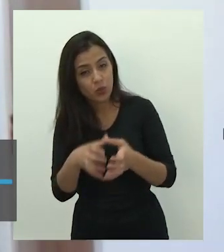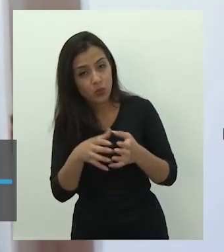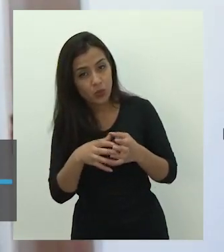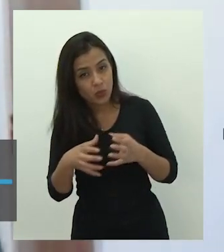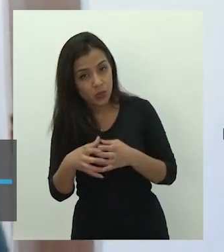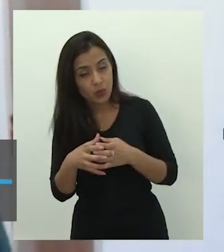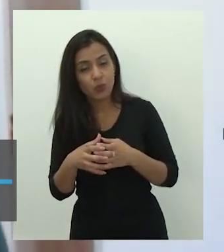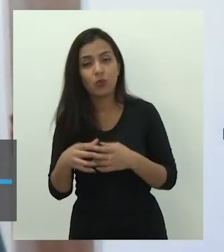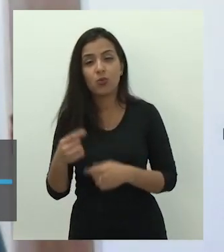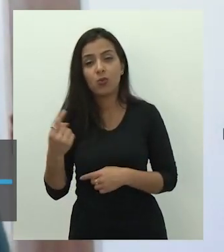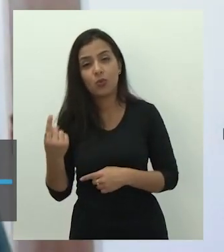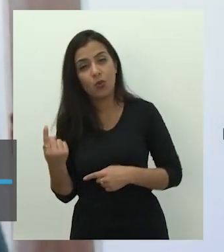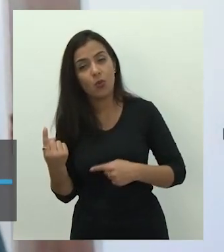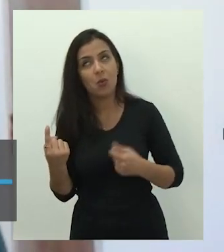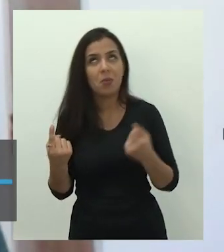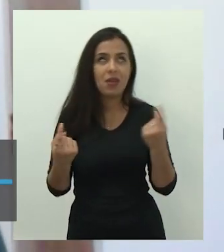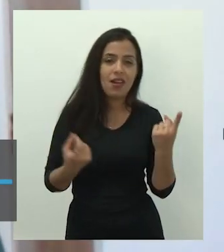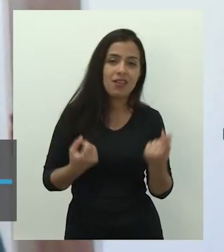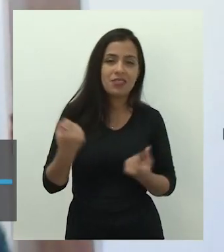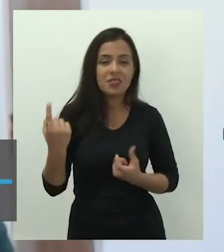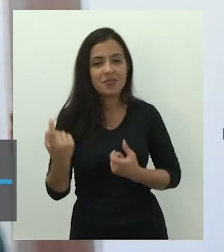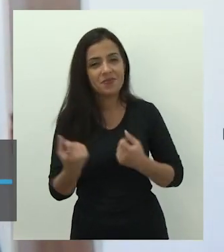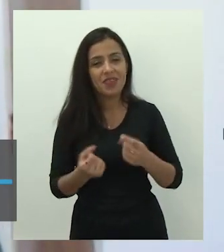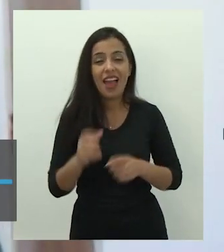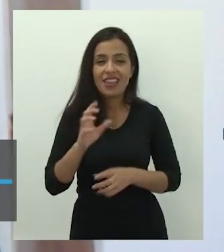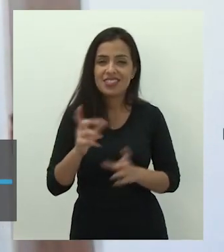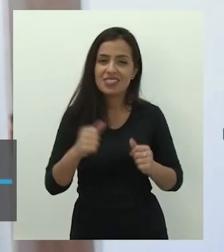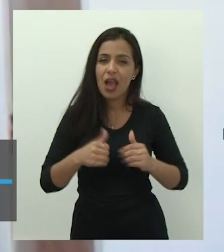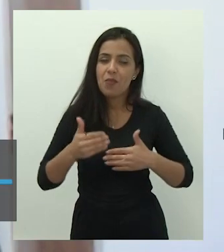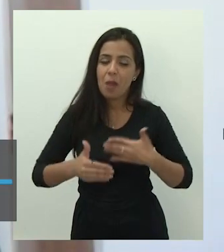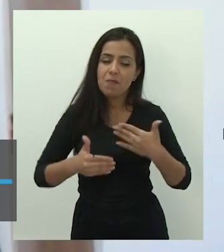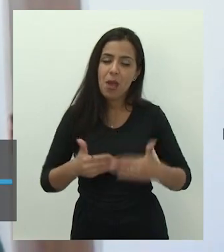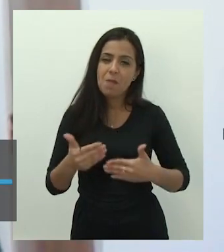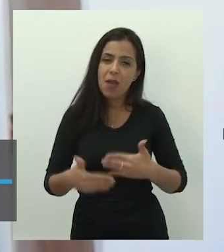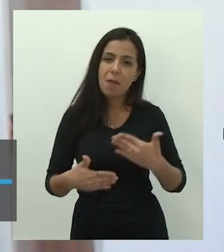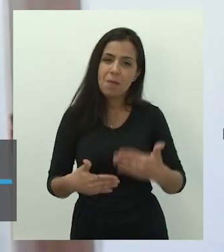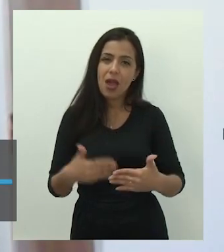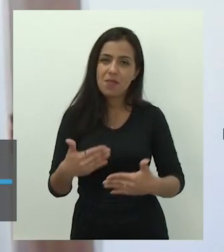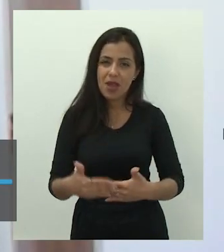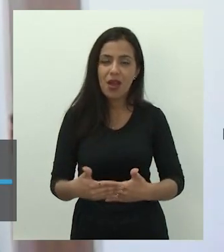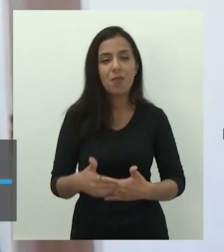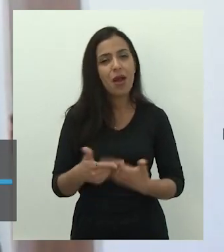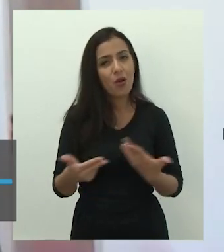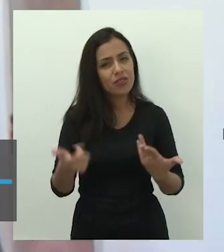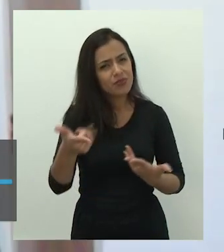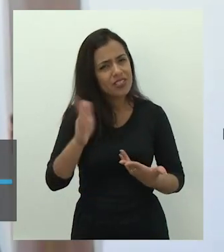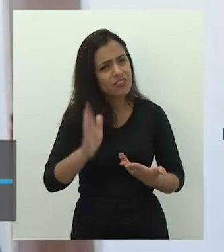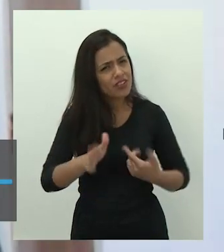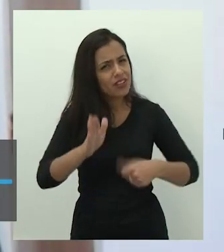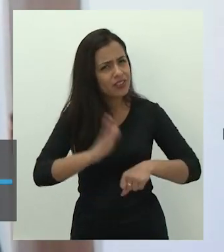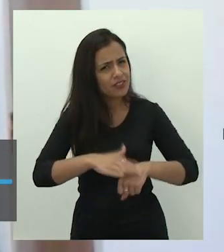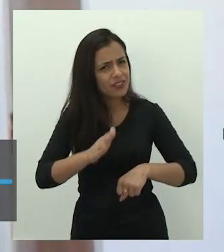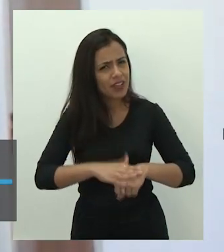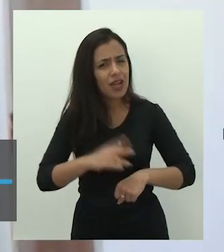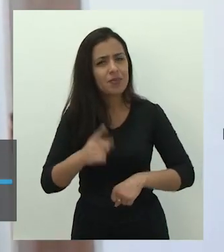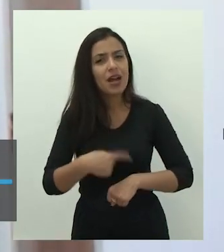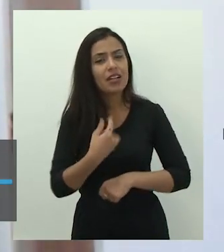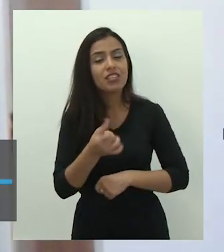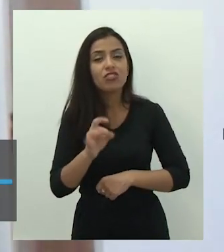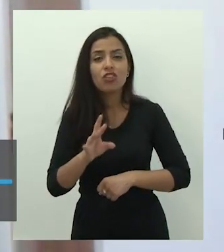de uma, um pouco menos, e assim a gente vai seguindo, e é um trabalho que vocês já fazem, mas que a gente só está destacando